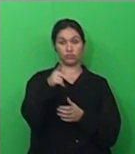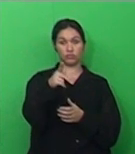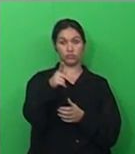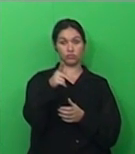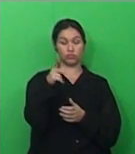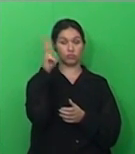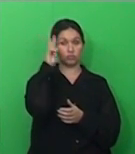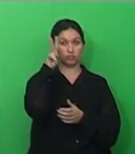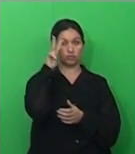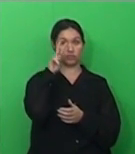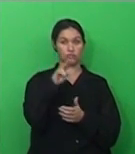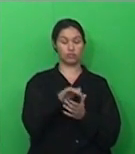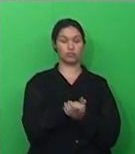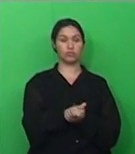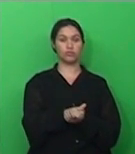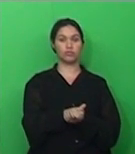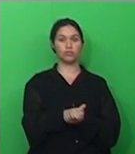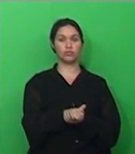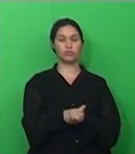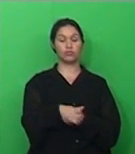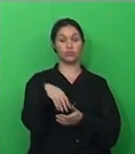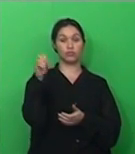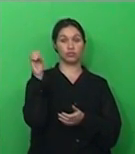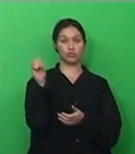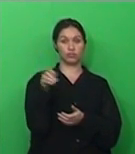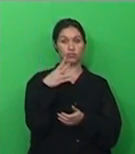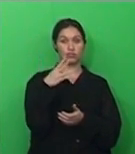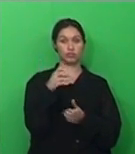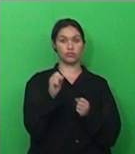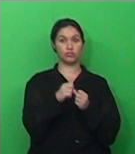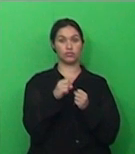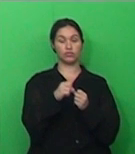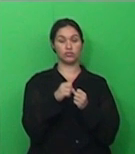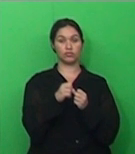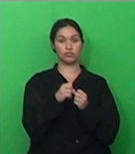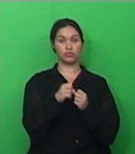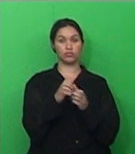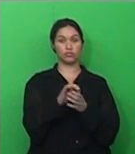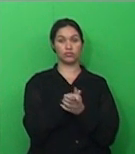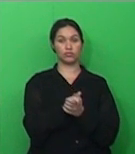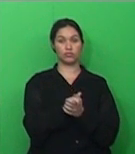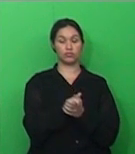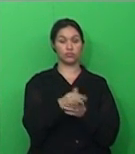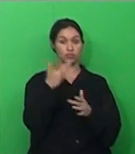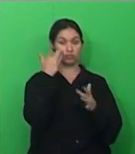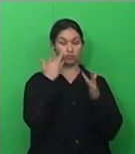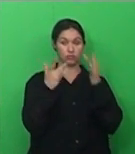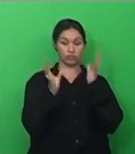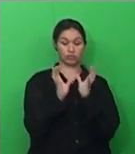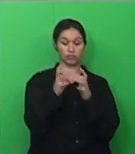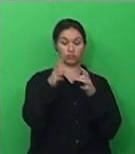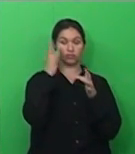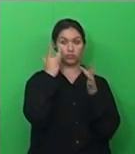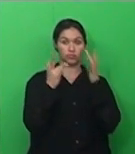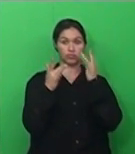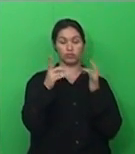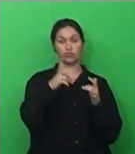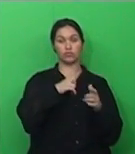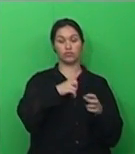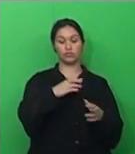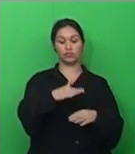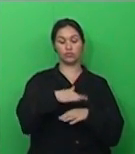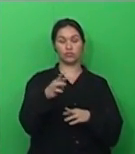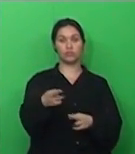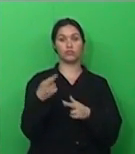Natanael. Ambos oportunizaram ao Cirquinho uma repercussão em nível nacional, e o que gerou mais responsabilidade